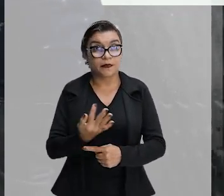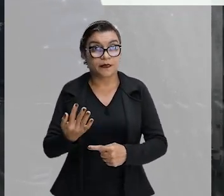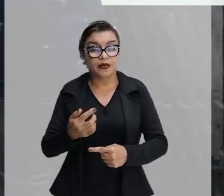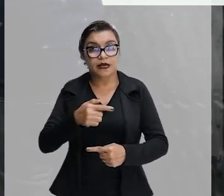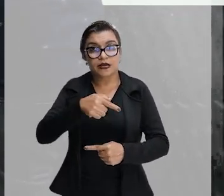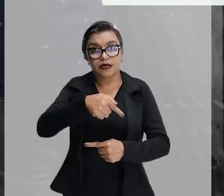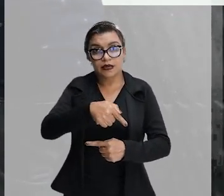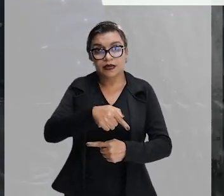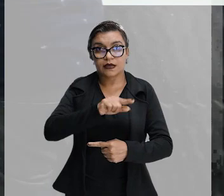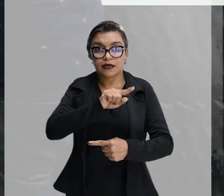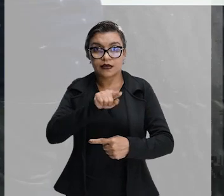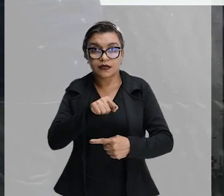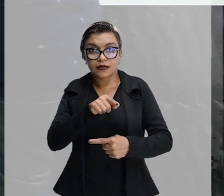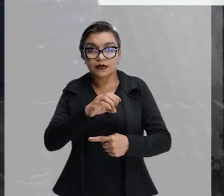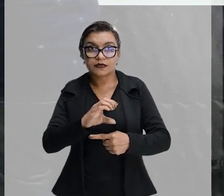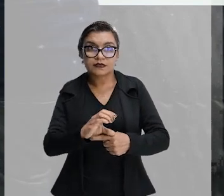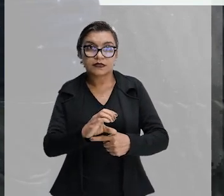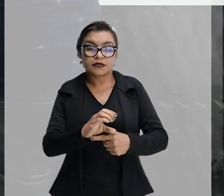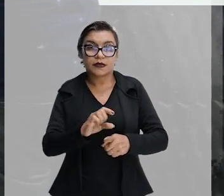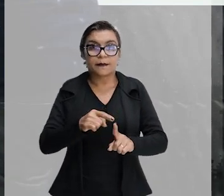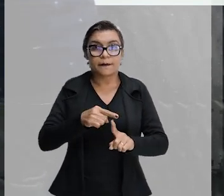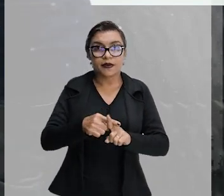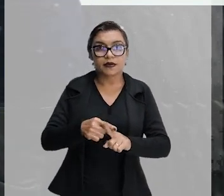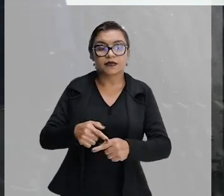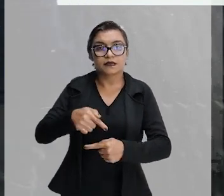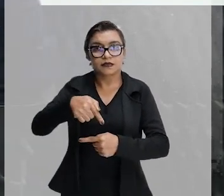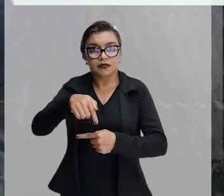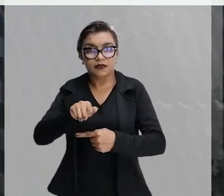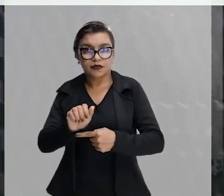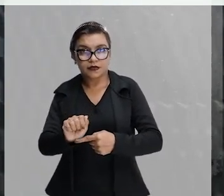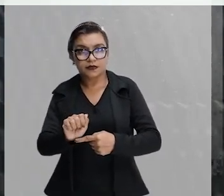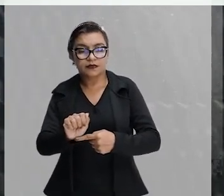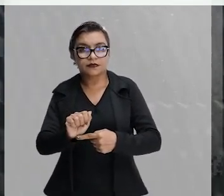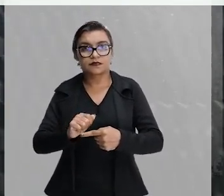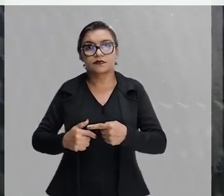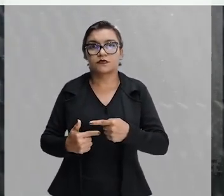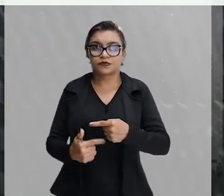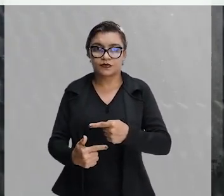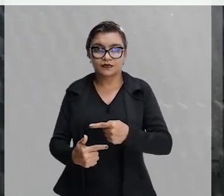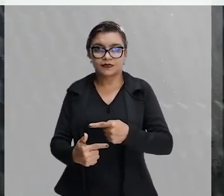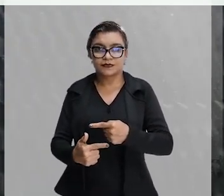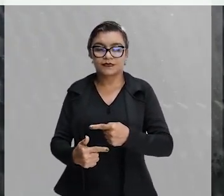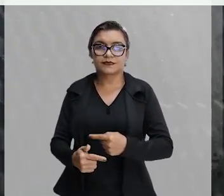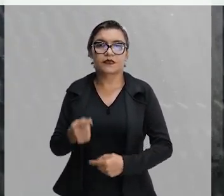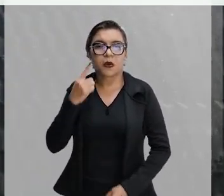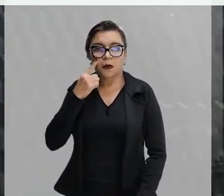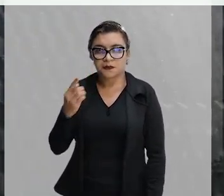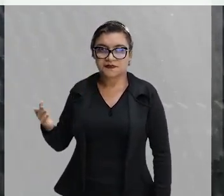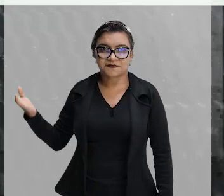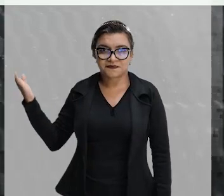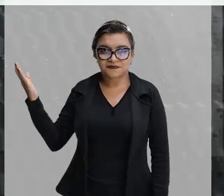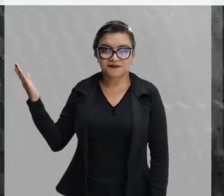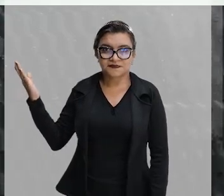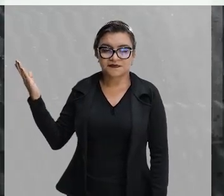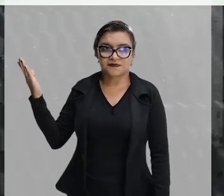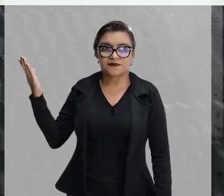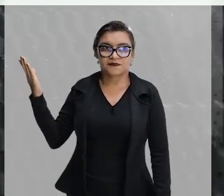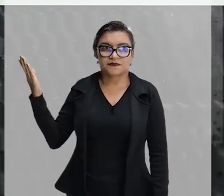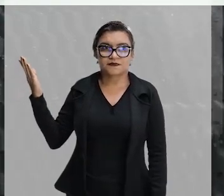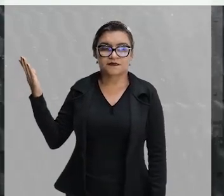Q' C mais Q de A sobre 2. Ok? Então,